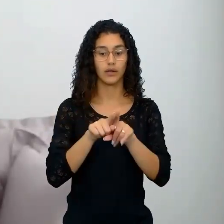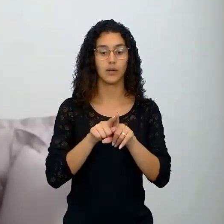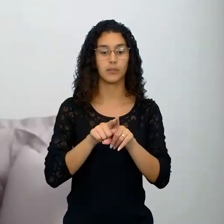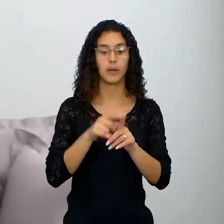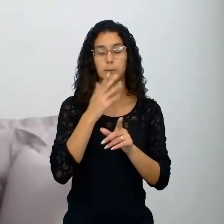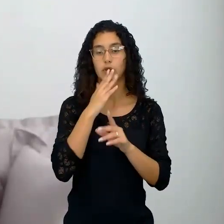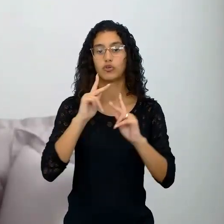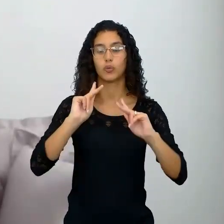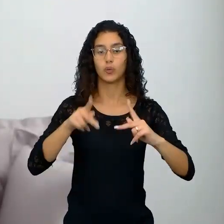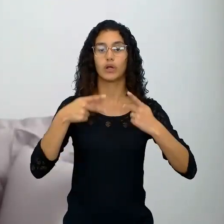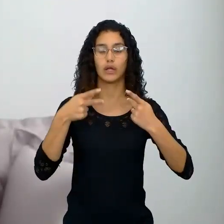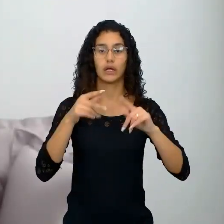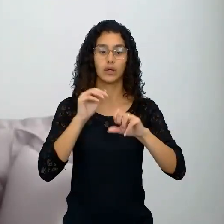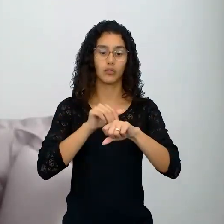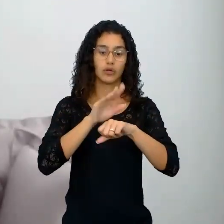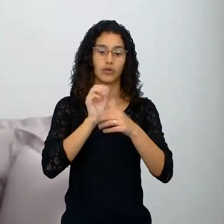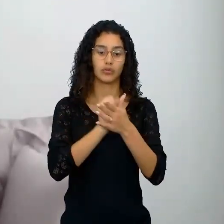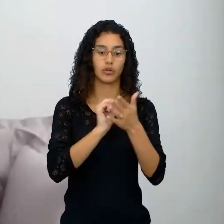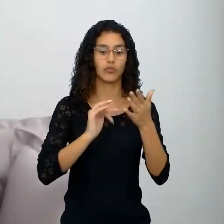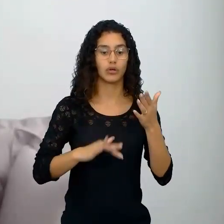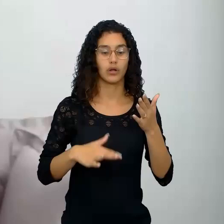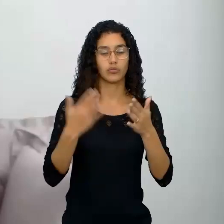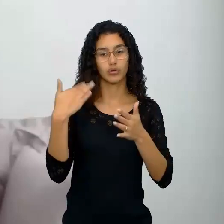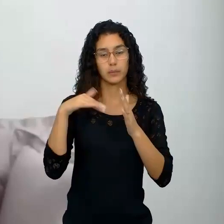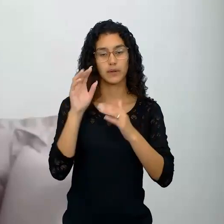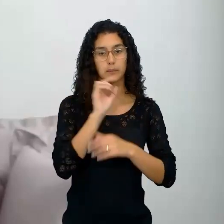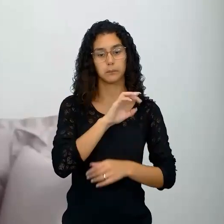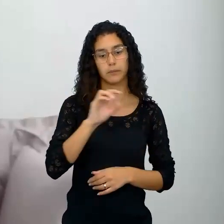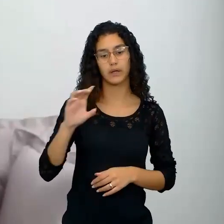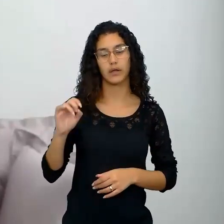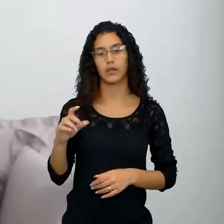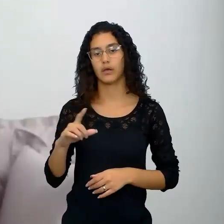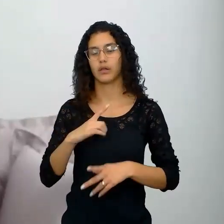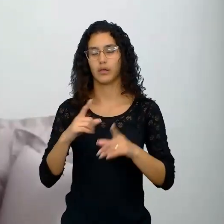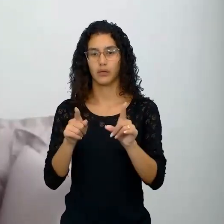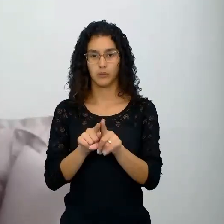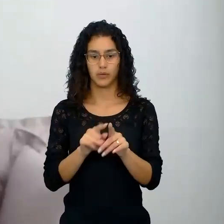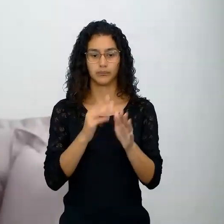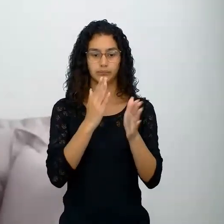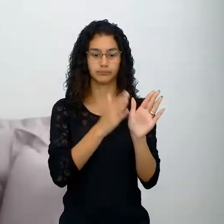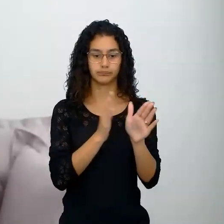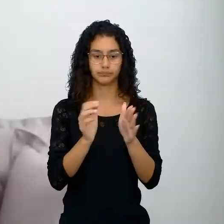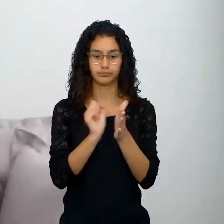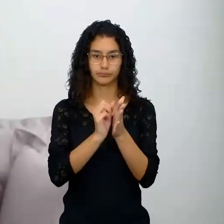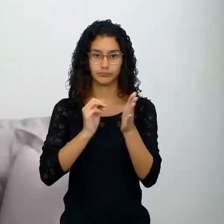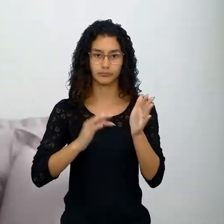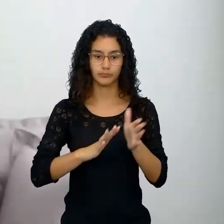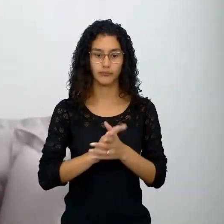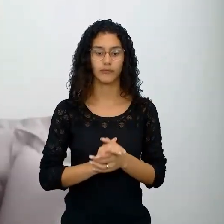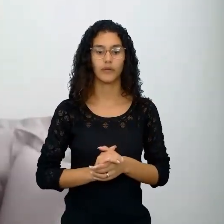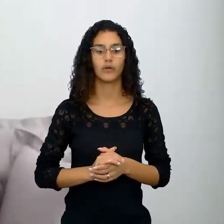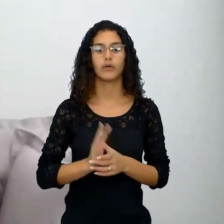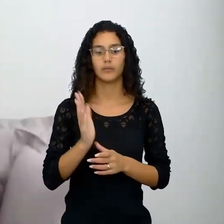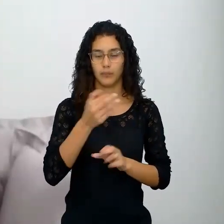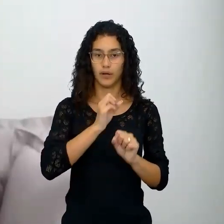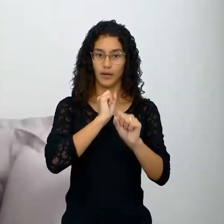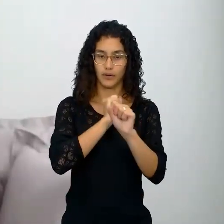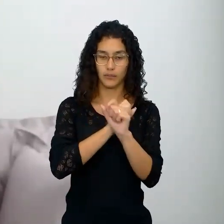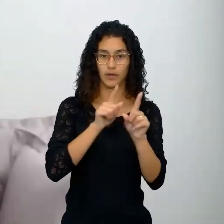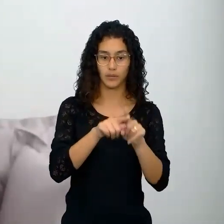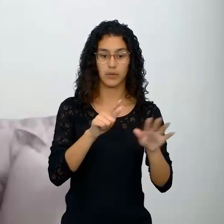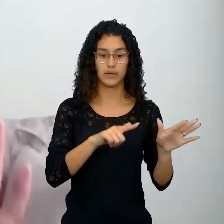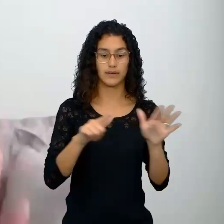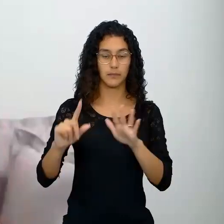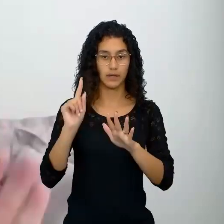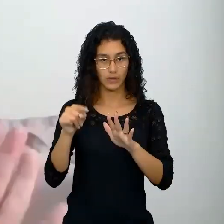links, sugestões, né, de atividades extras para cada uma das sequências de atividade. Então, professor Henrique, vamos, aguarda na semana que